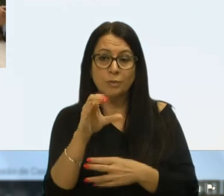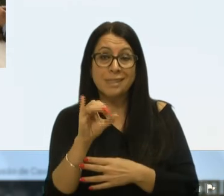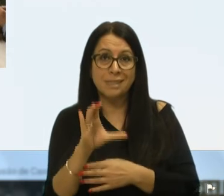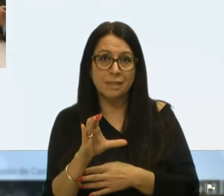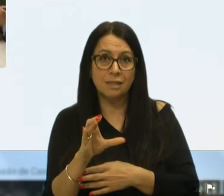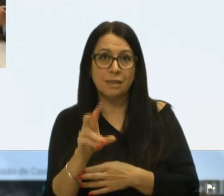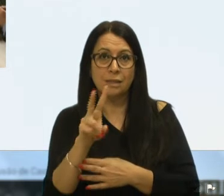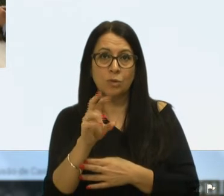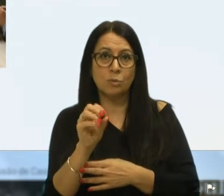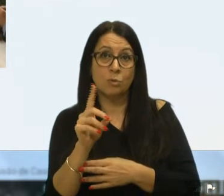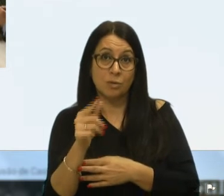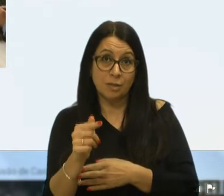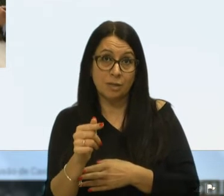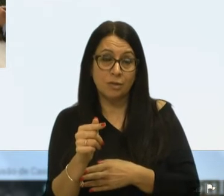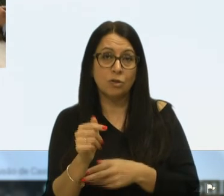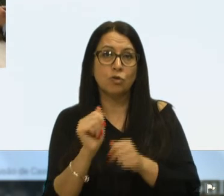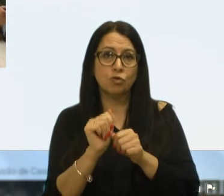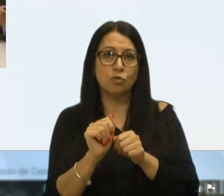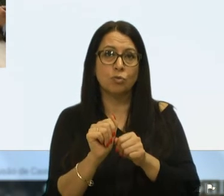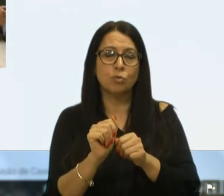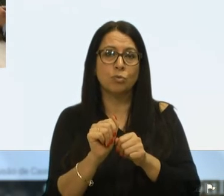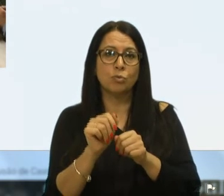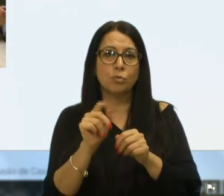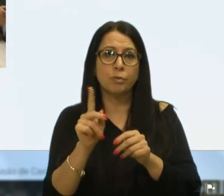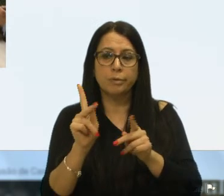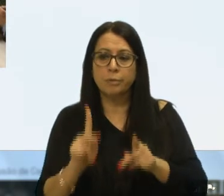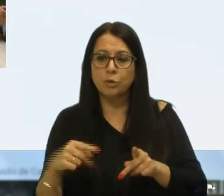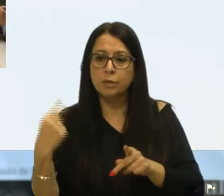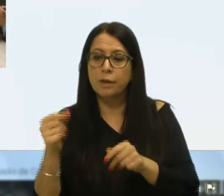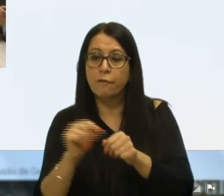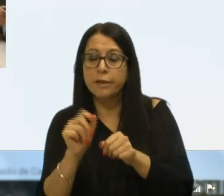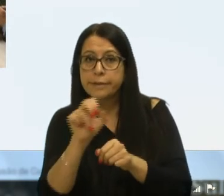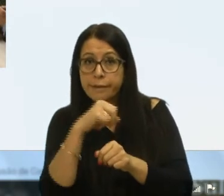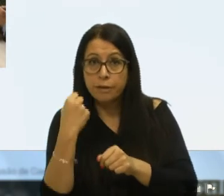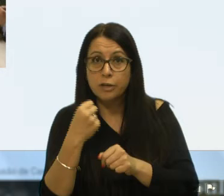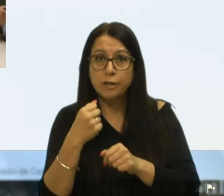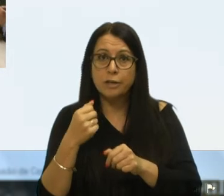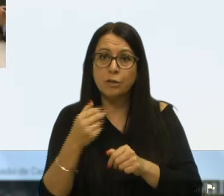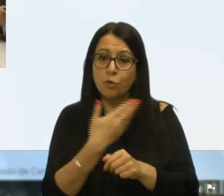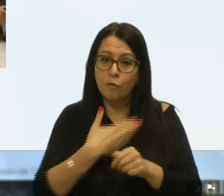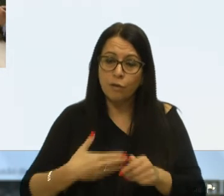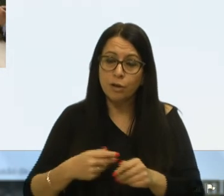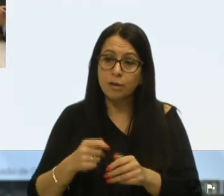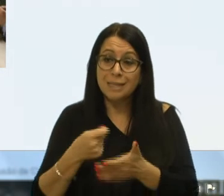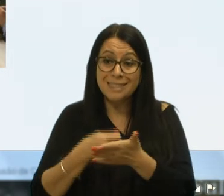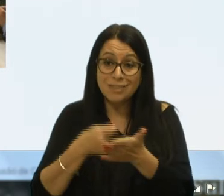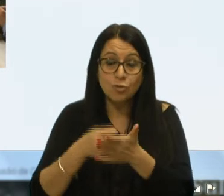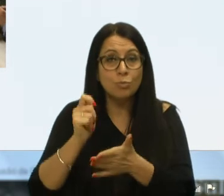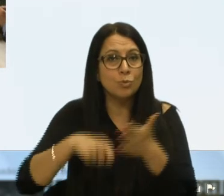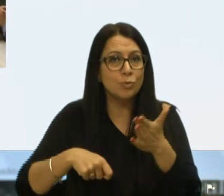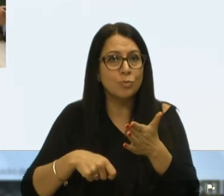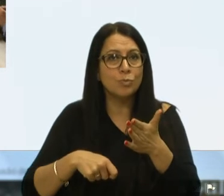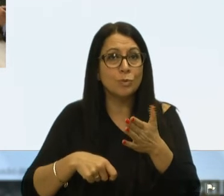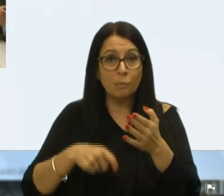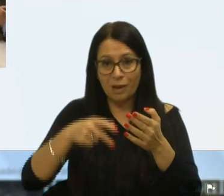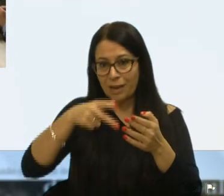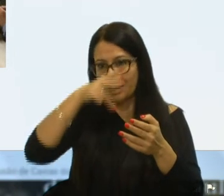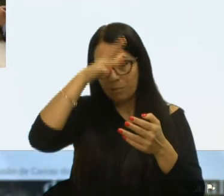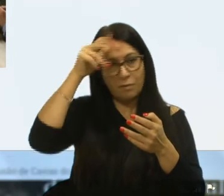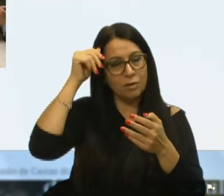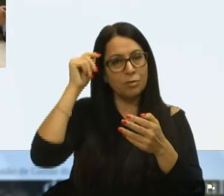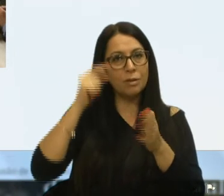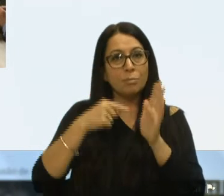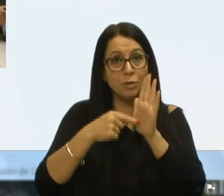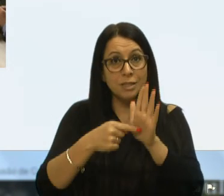2017 com os cervejeiros com o governo insistimos para que o governo assinasse um documento do governo municipal enviasse